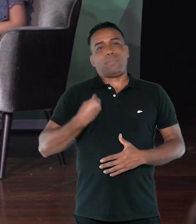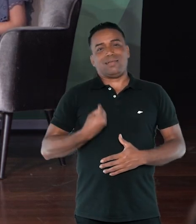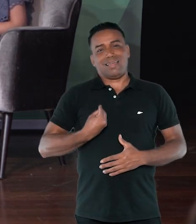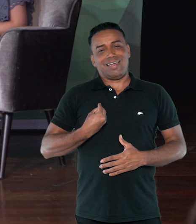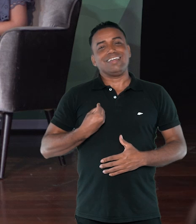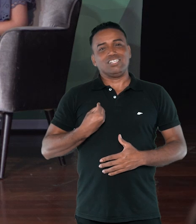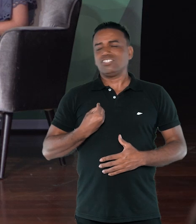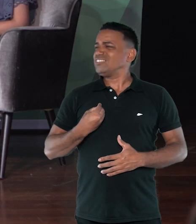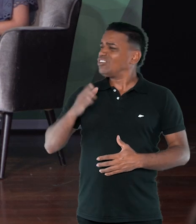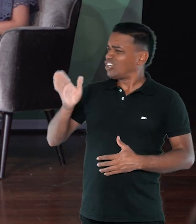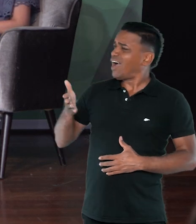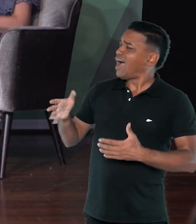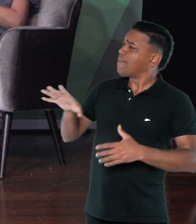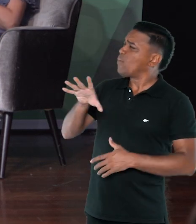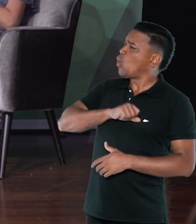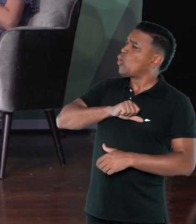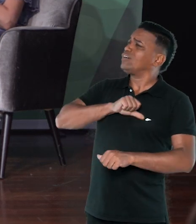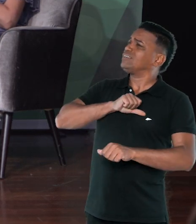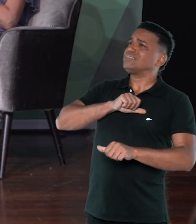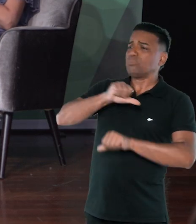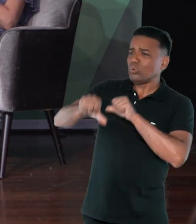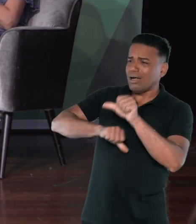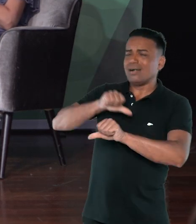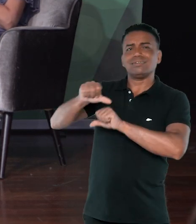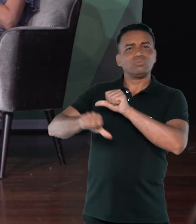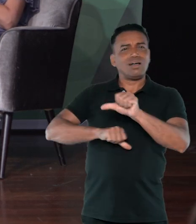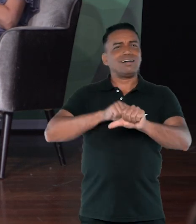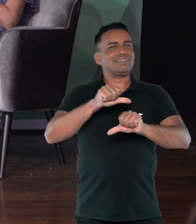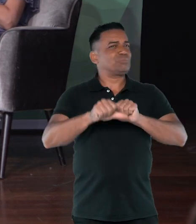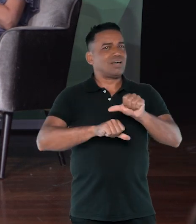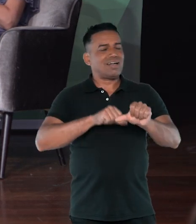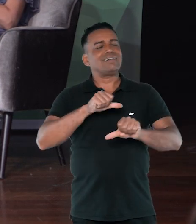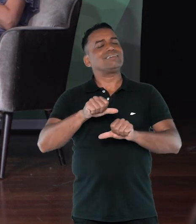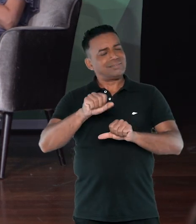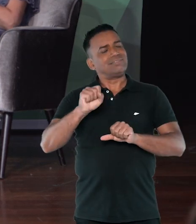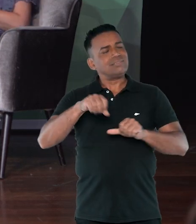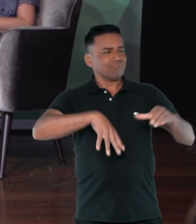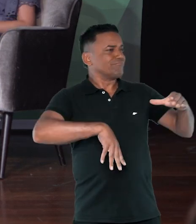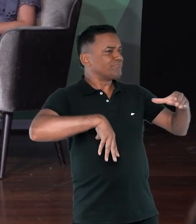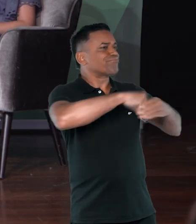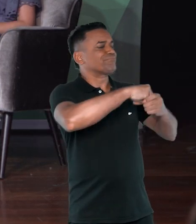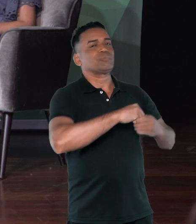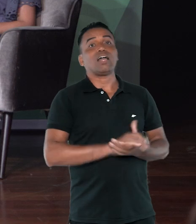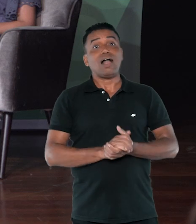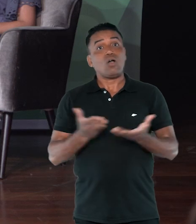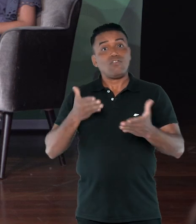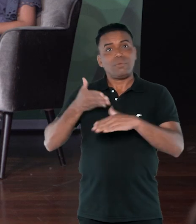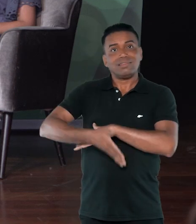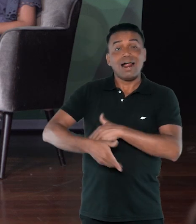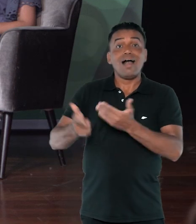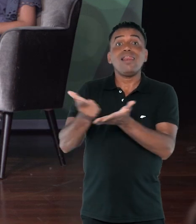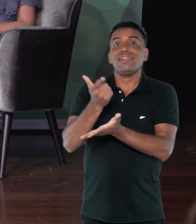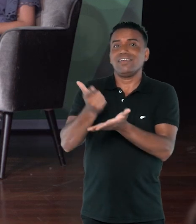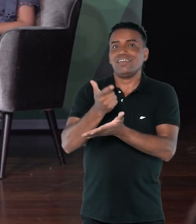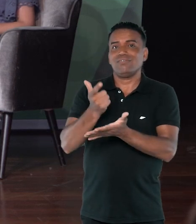amores envolvidos nessa transição, né? Sim, muitos amores, né, que fazem parte. Vamos entrar agora nos